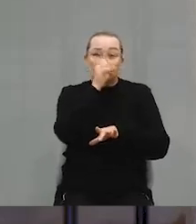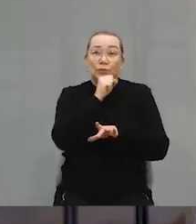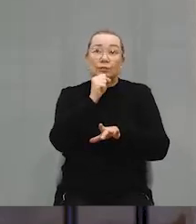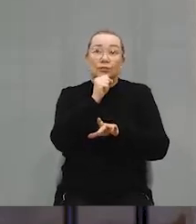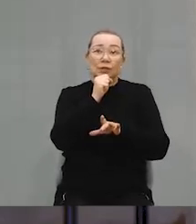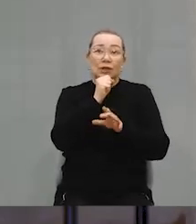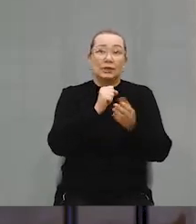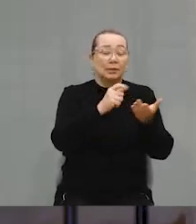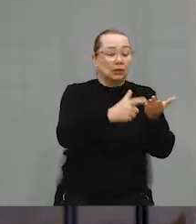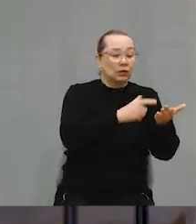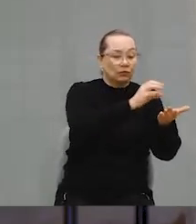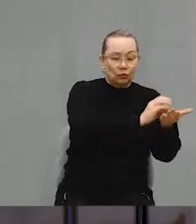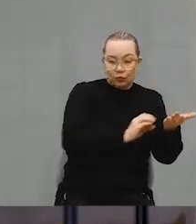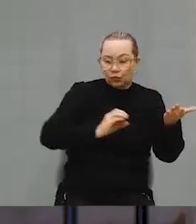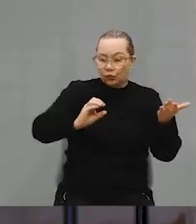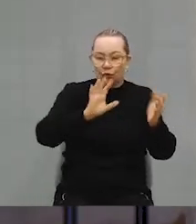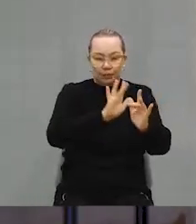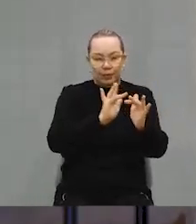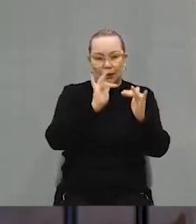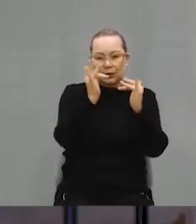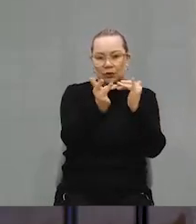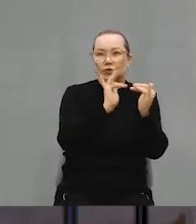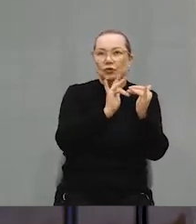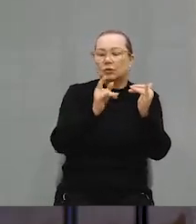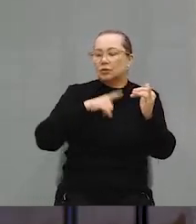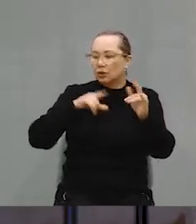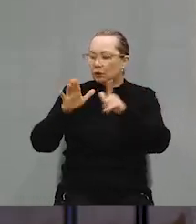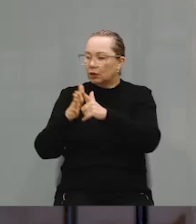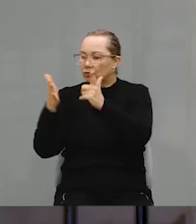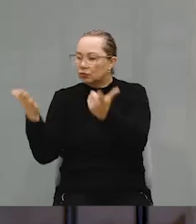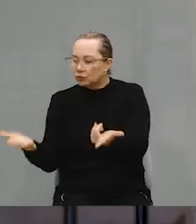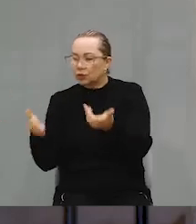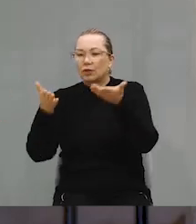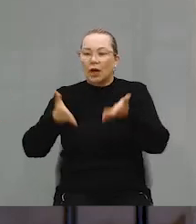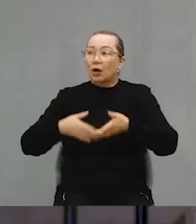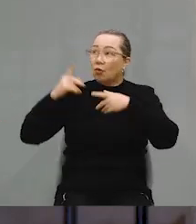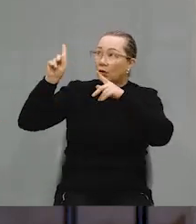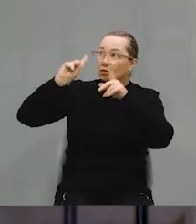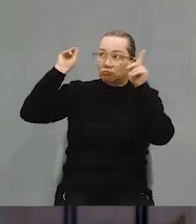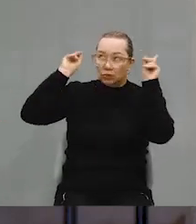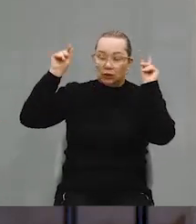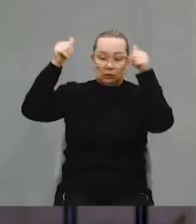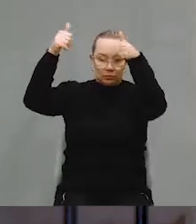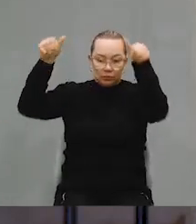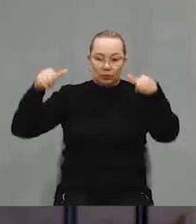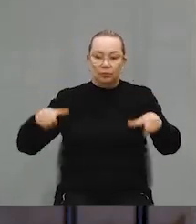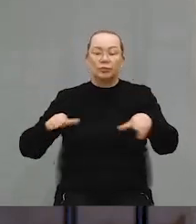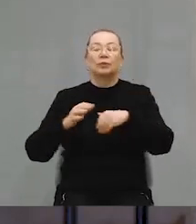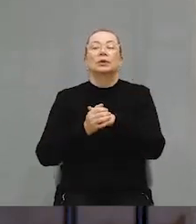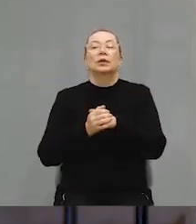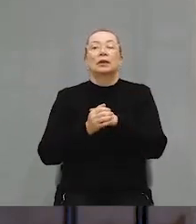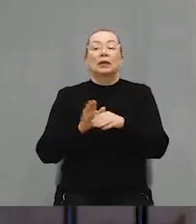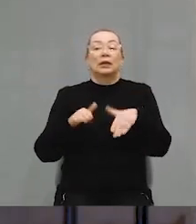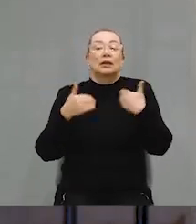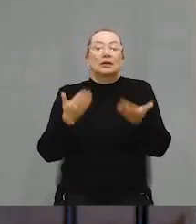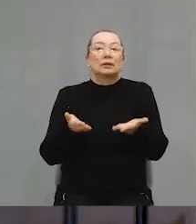livro, ela saiu do livro, foi para as redes sociais, está no jornal, agora está em exposição, né? Então, ou seja,